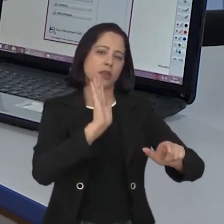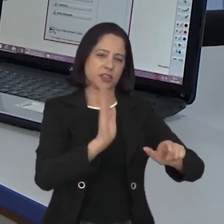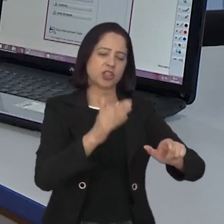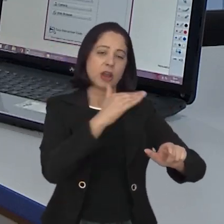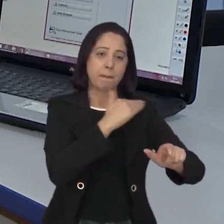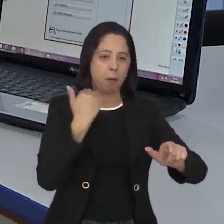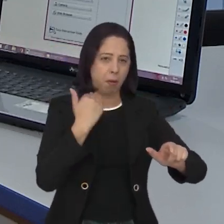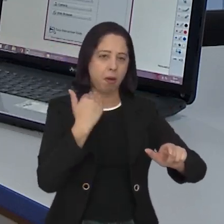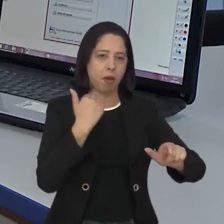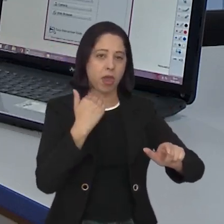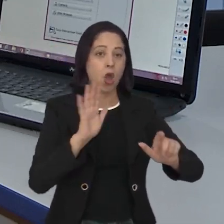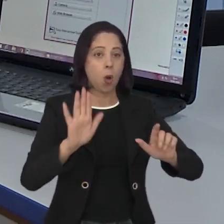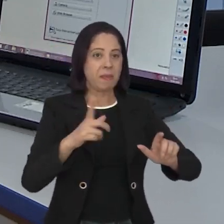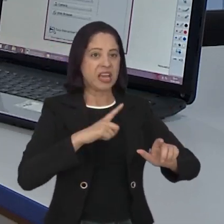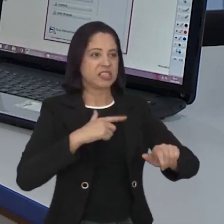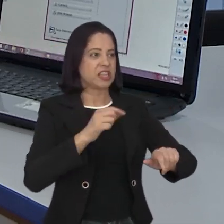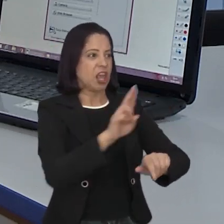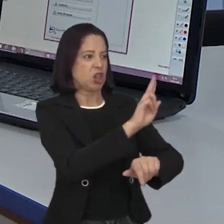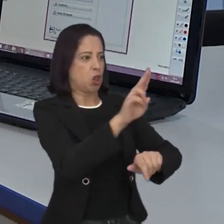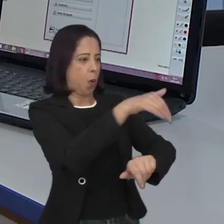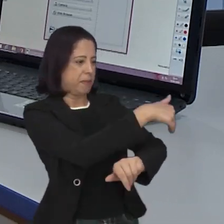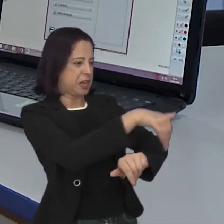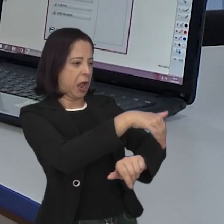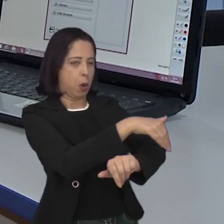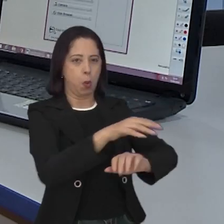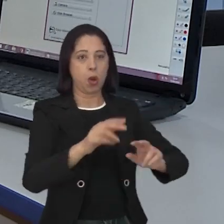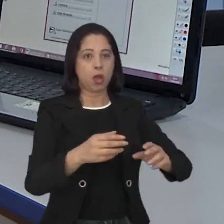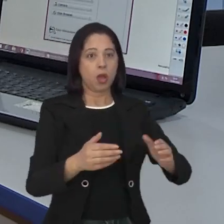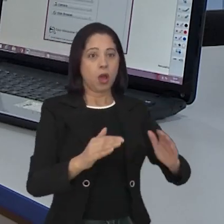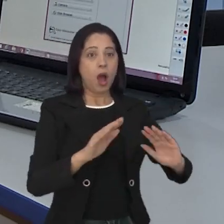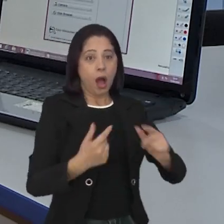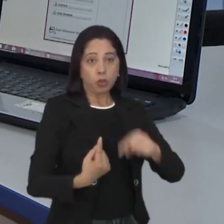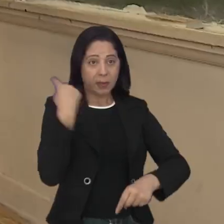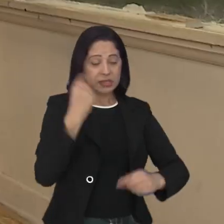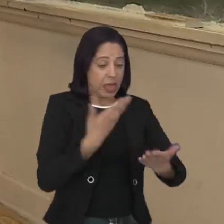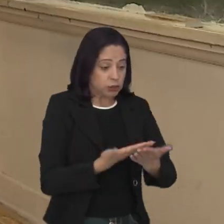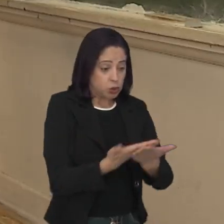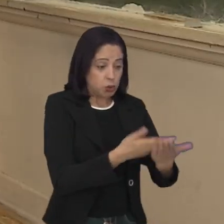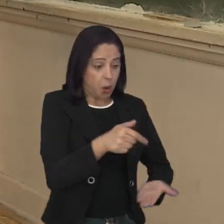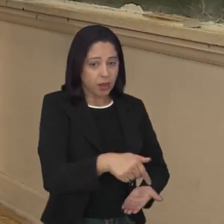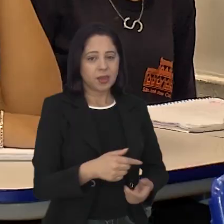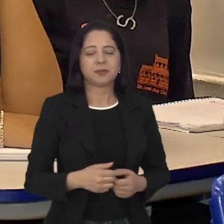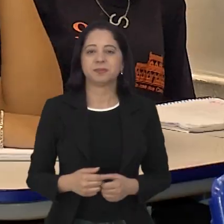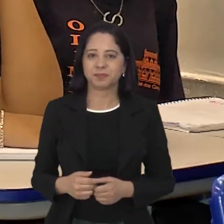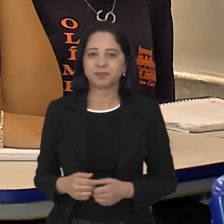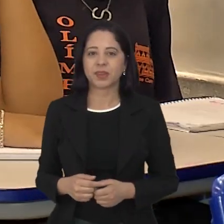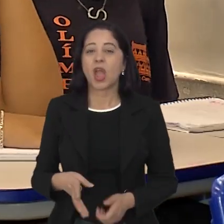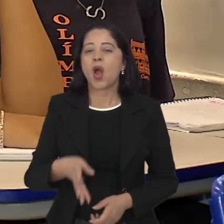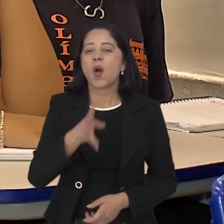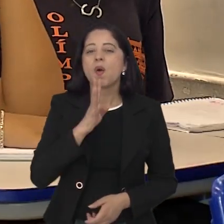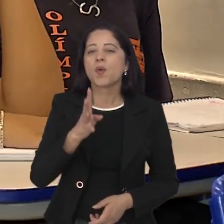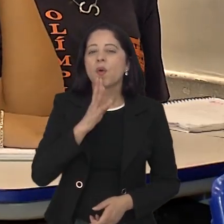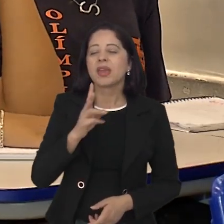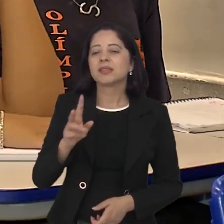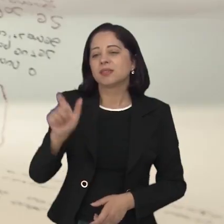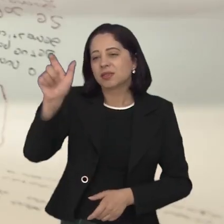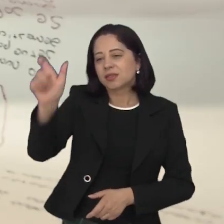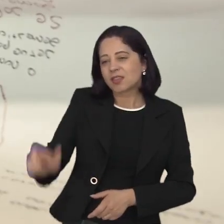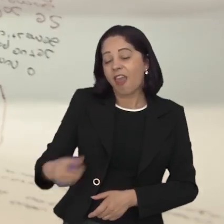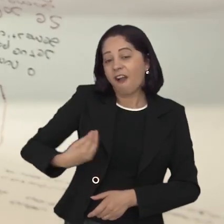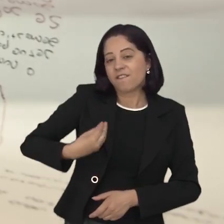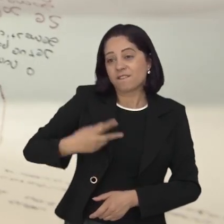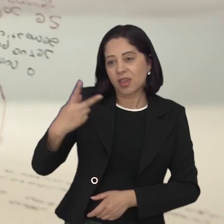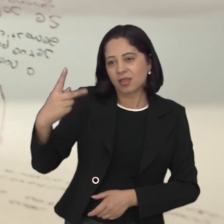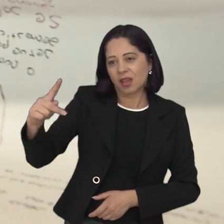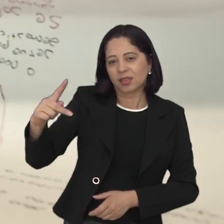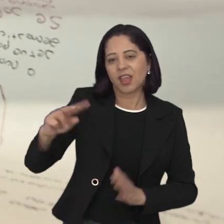cidade né que hoje estão nos nomes nas ruas nas Avenidas e é estudaram aqui para os professores saber quem foi Olímpio Catão é